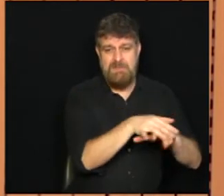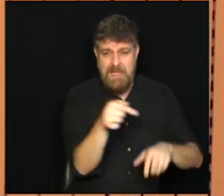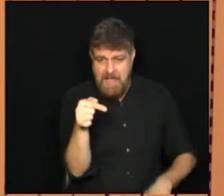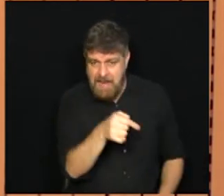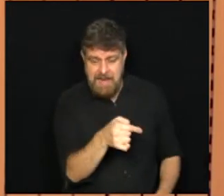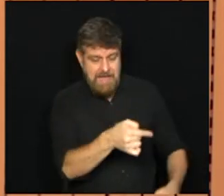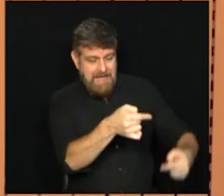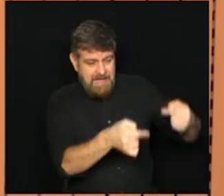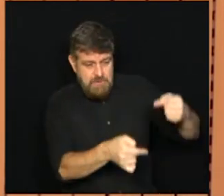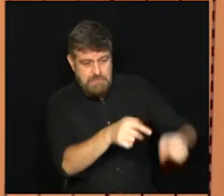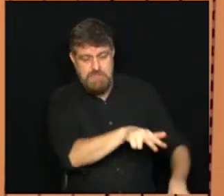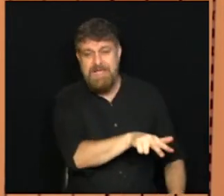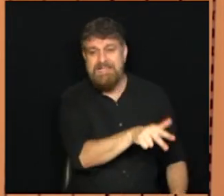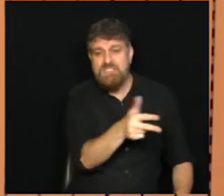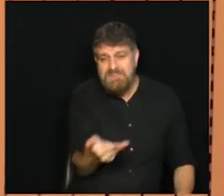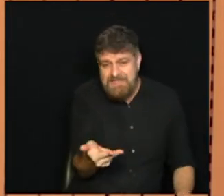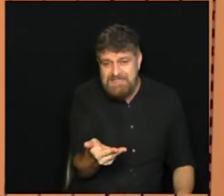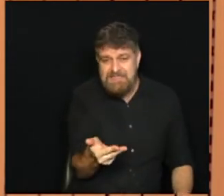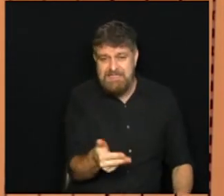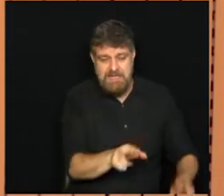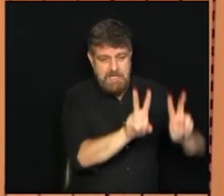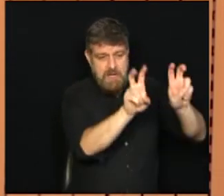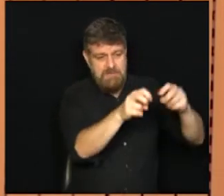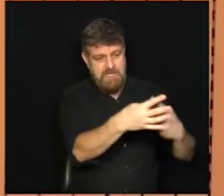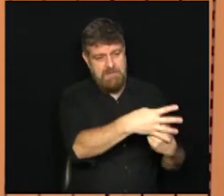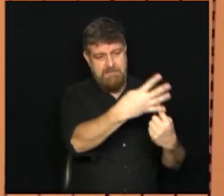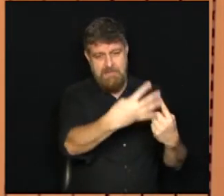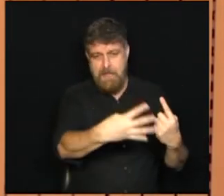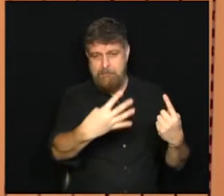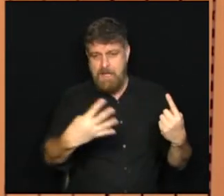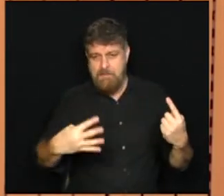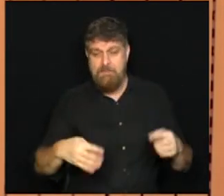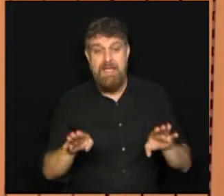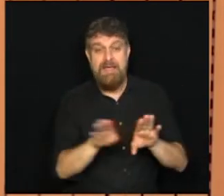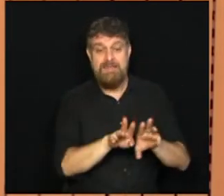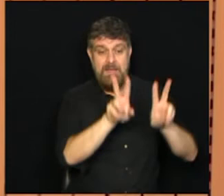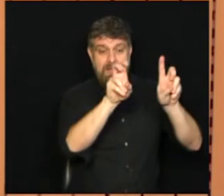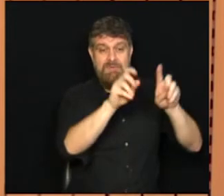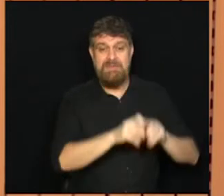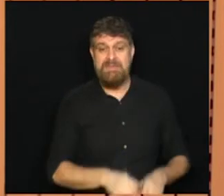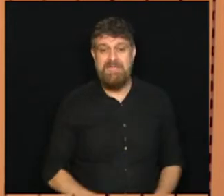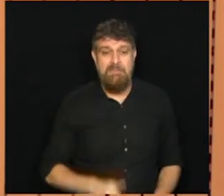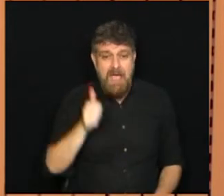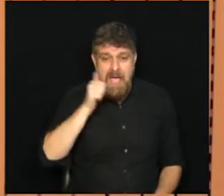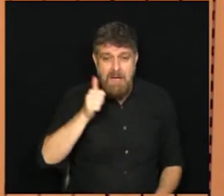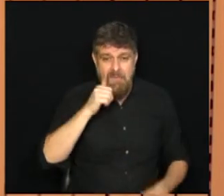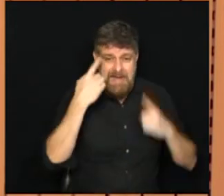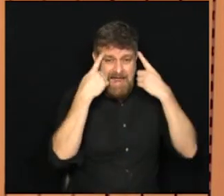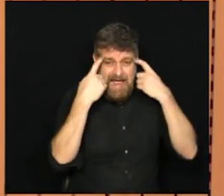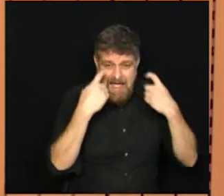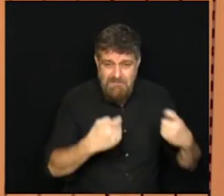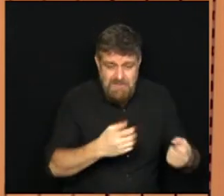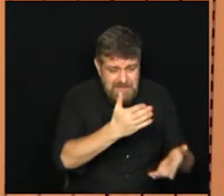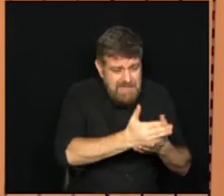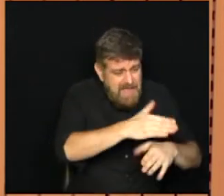a diversidade, que discuta a não violência contra as mulheres, que discuta